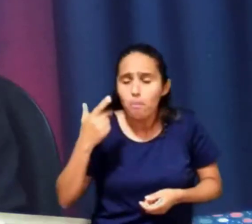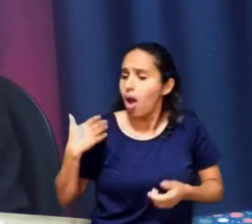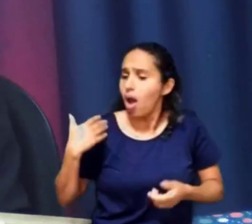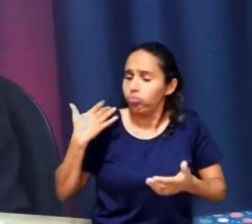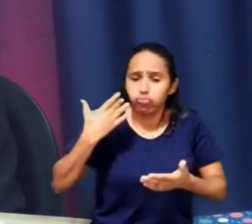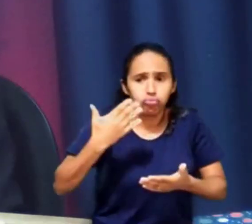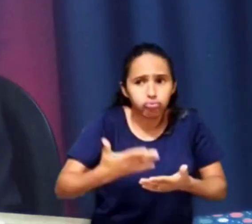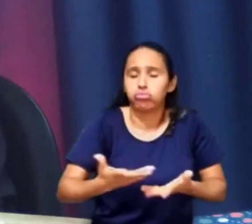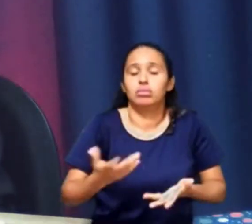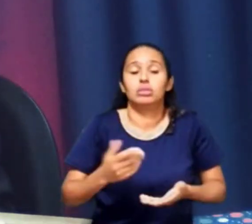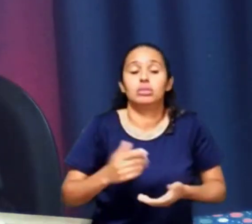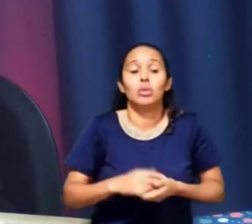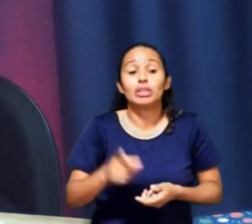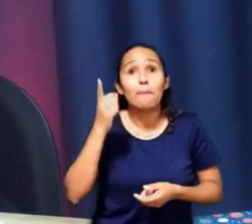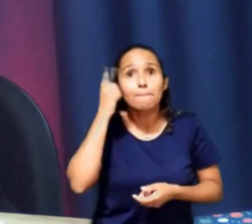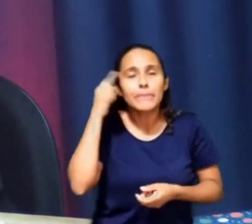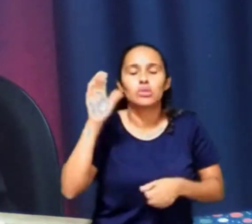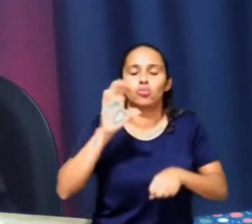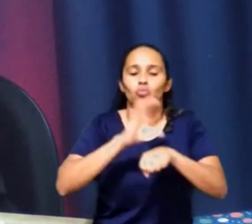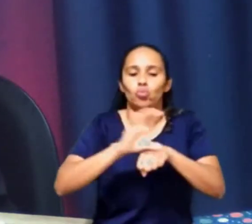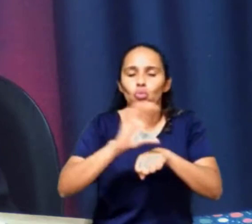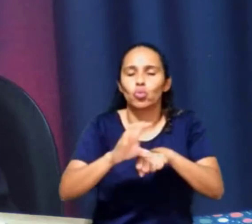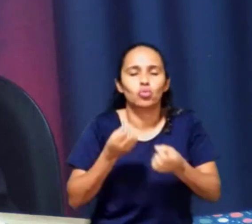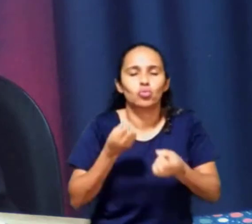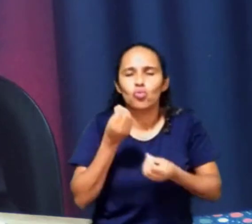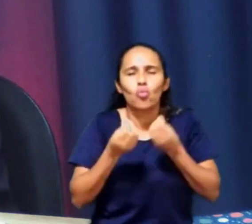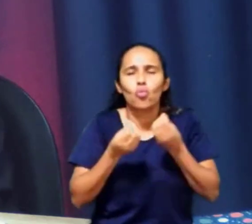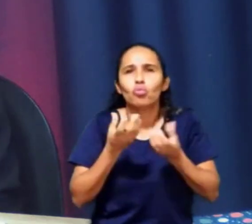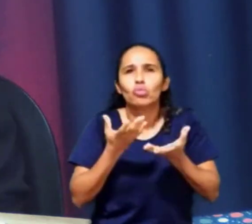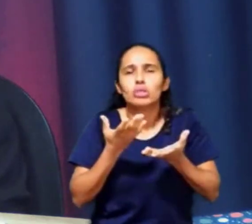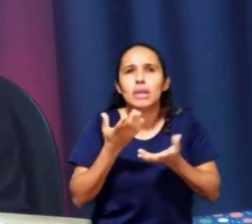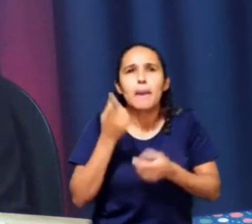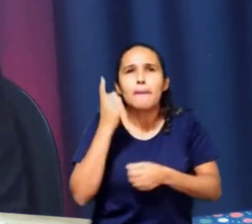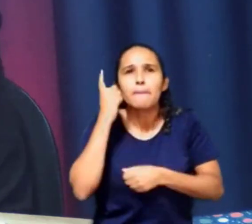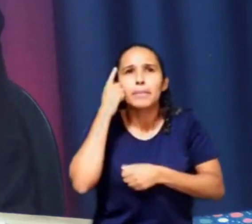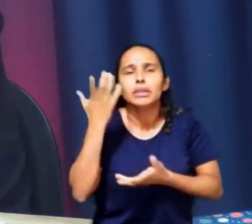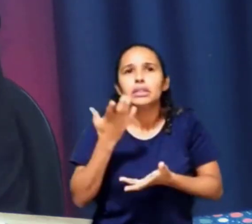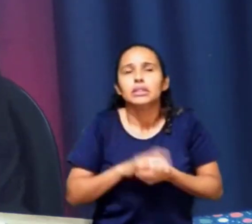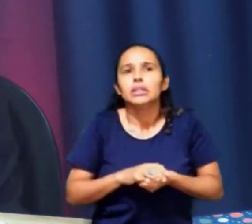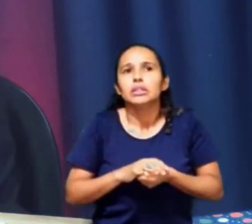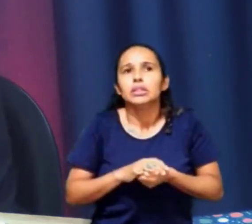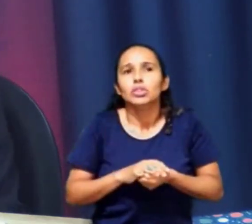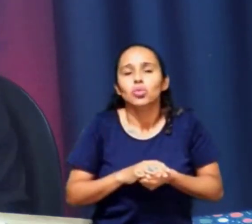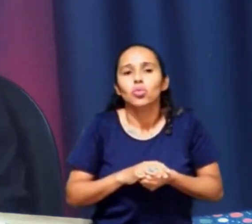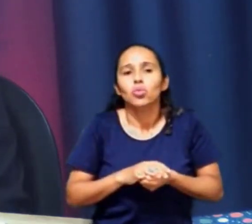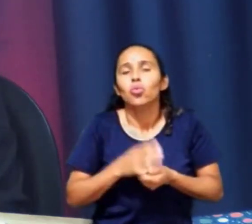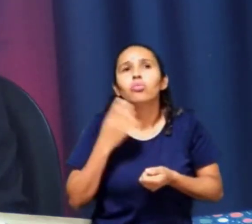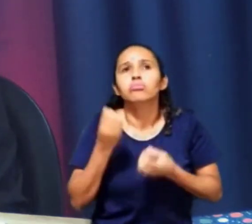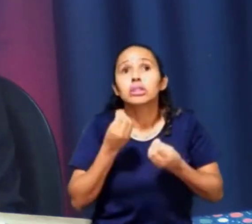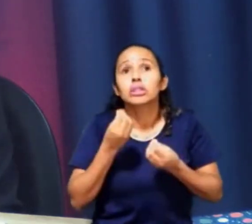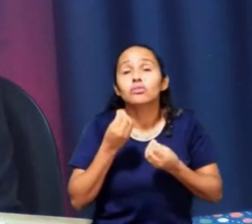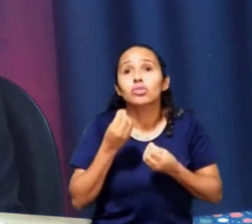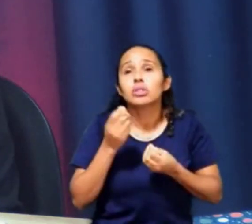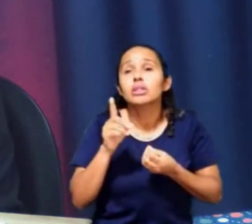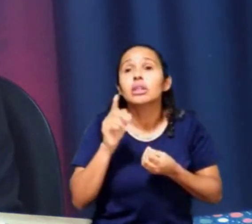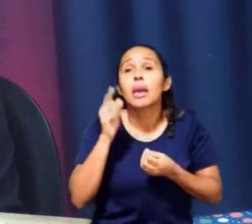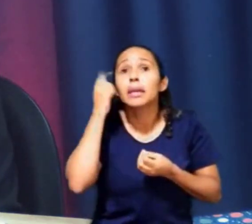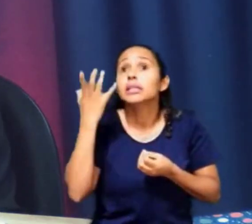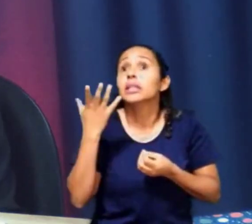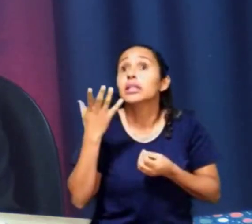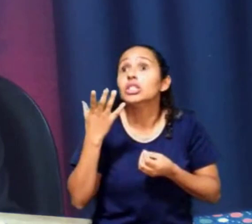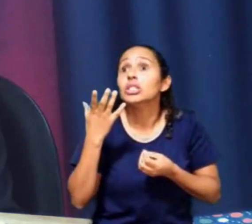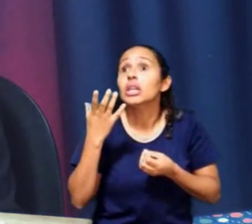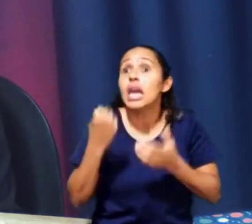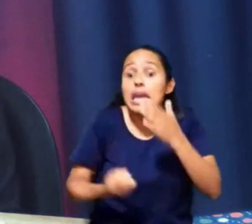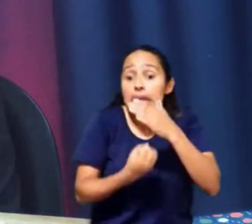nesse curso. Ela falou assim, o que você acha? Ela era educadora também. Ela falou assim, o que você acha de a gente pensar em montar